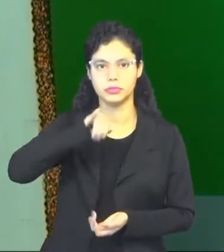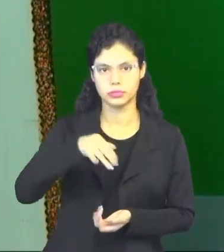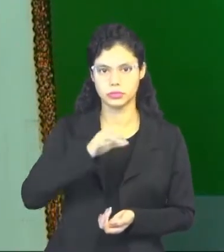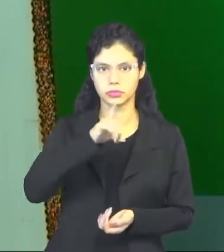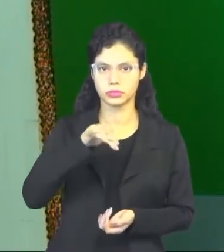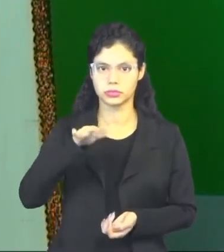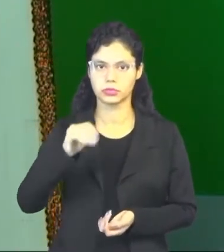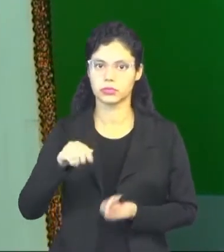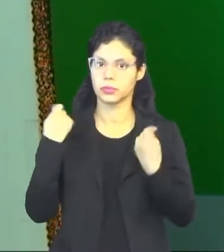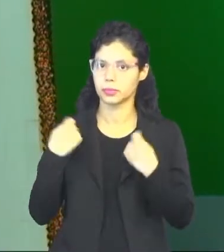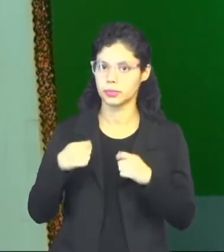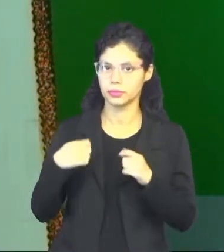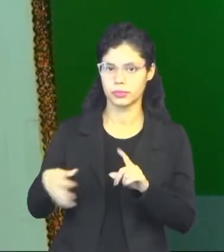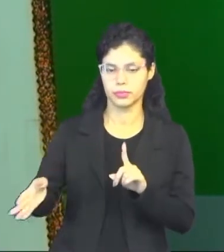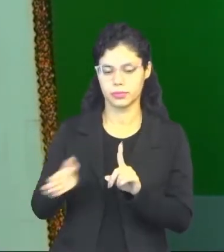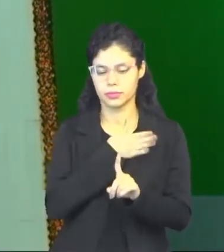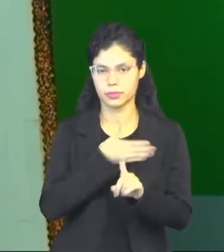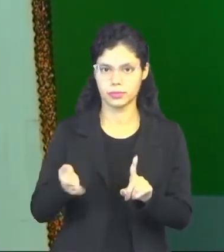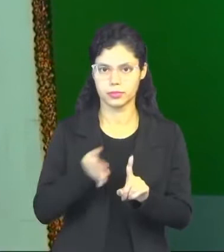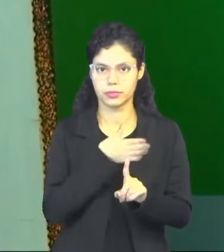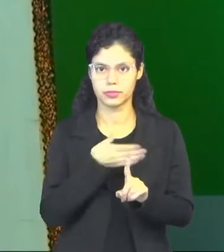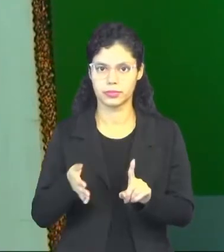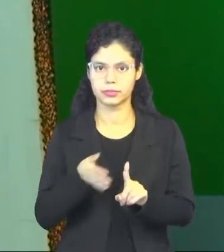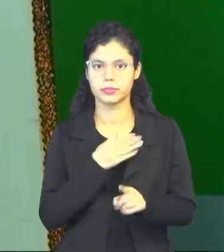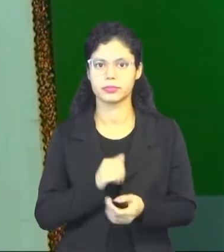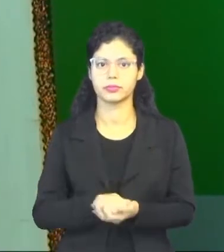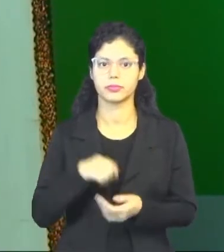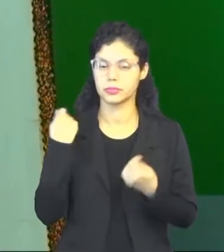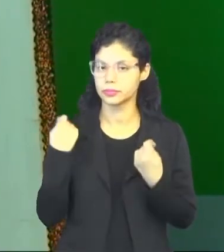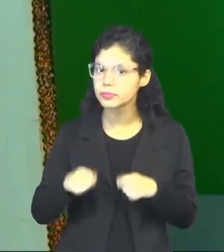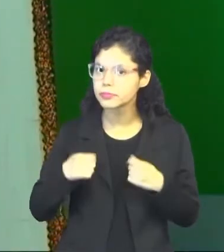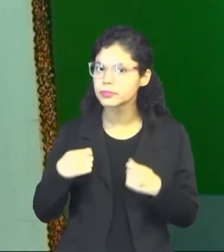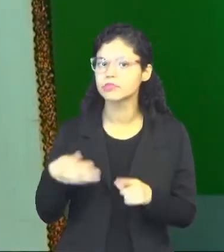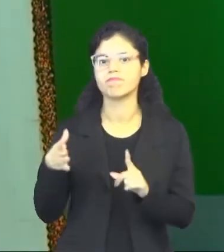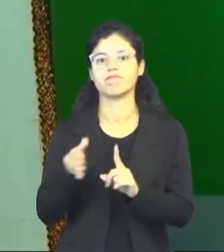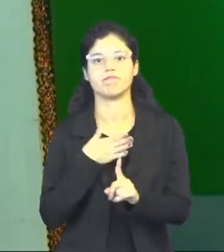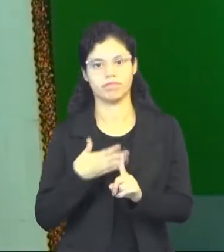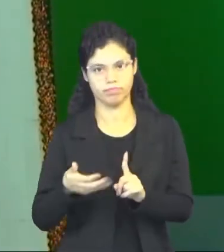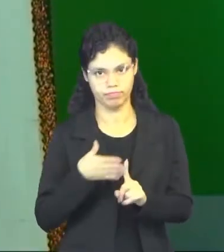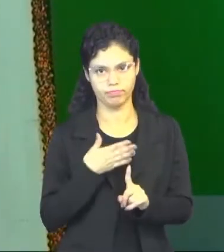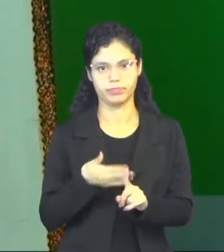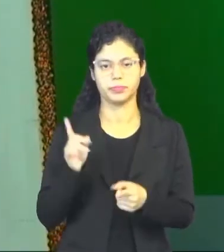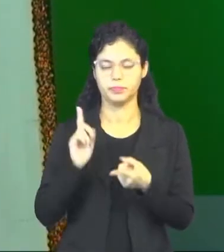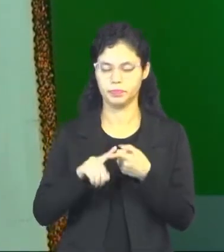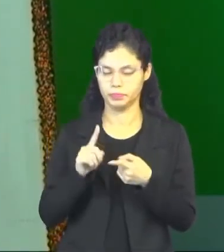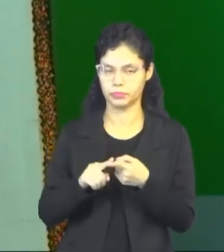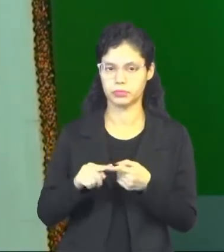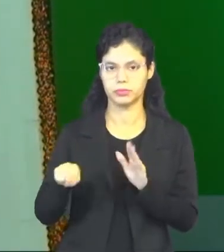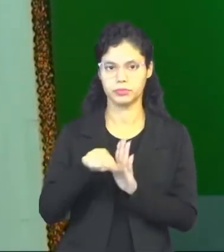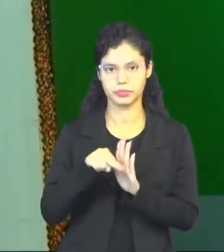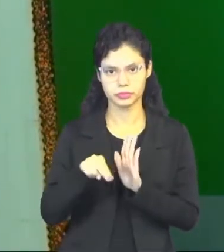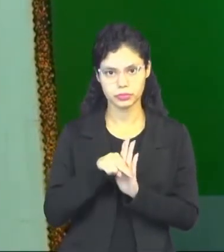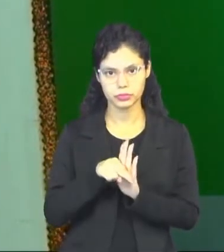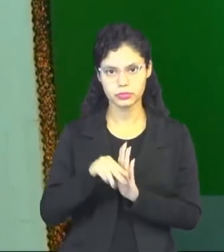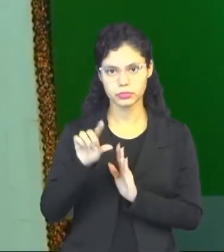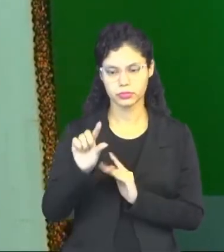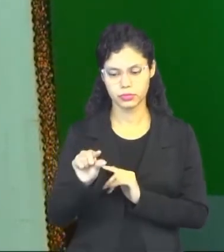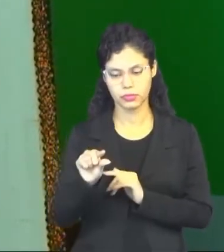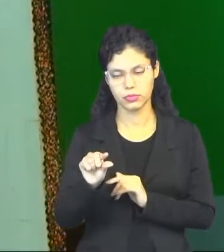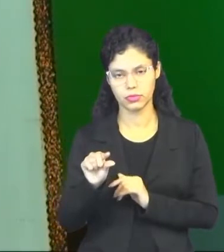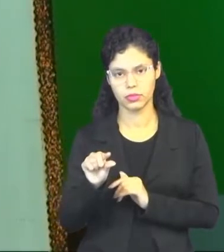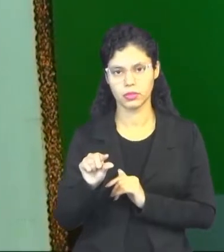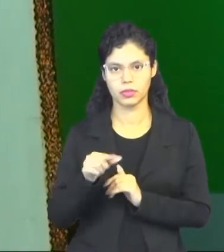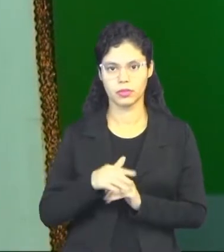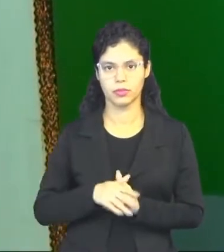que o Joãozinho merecia uma surra. O Joãozinho merecia uma surra. Na época dele era punido com surra e ele